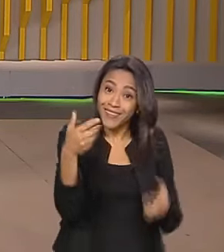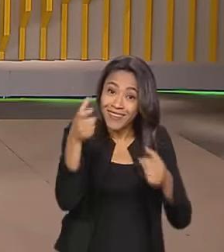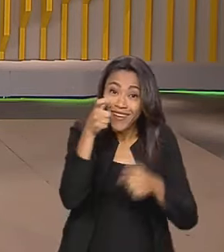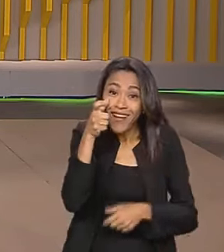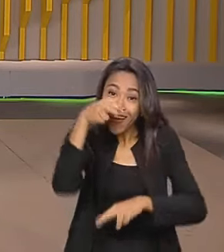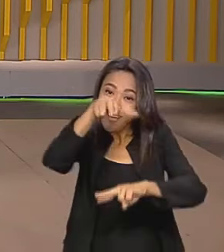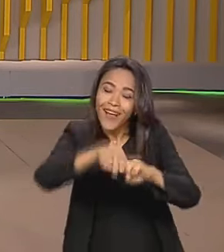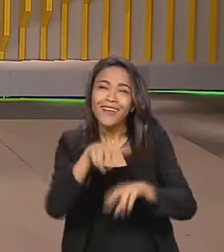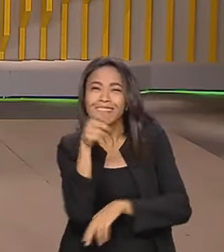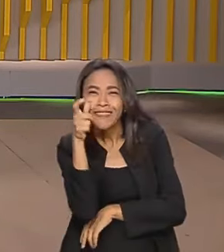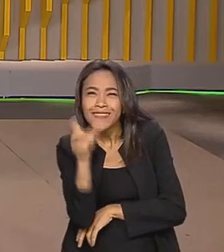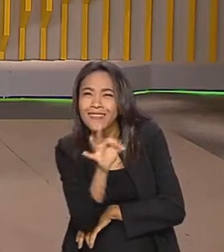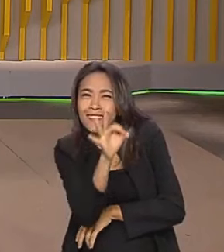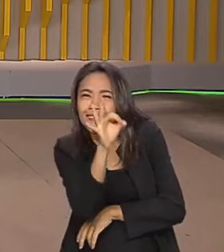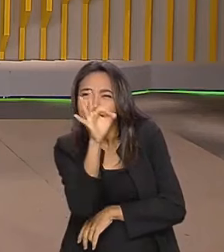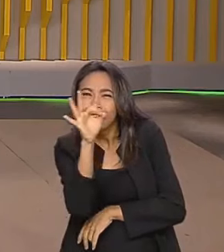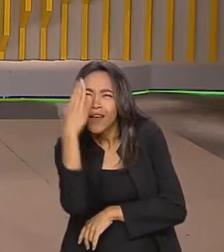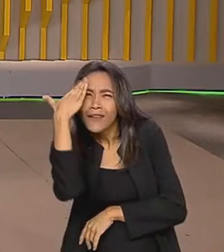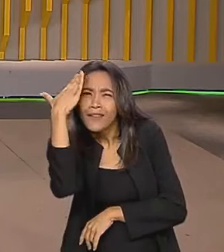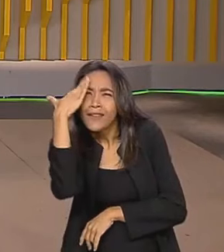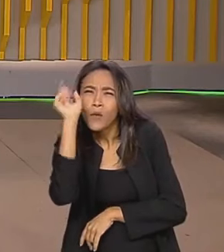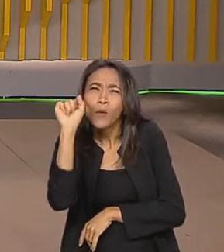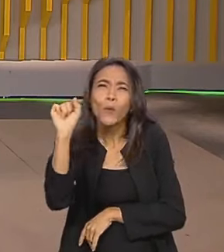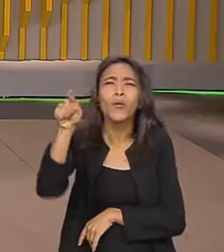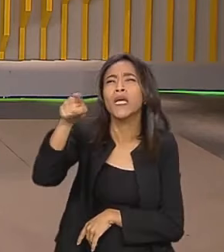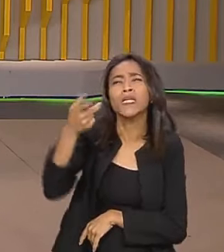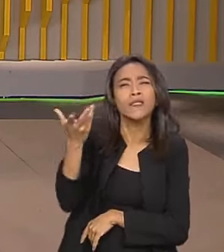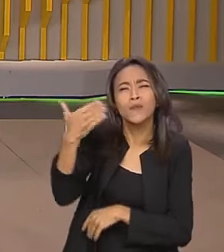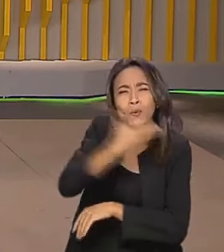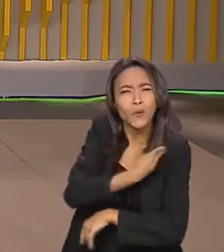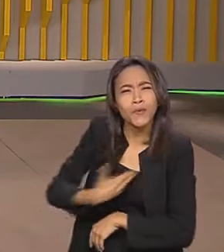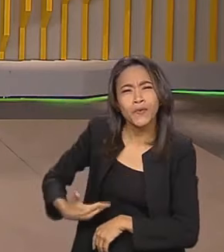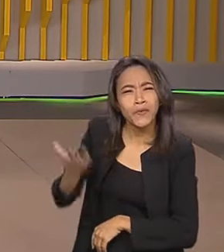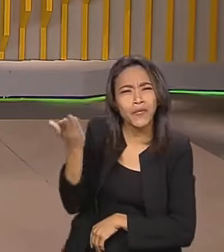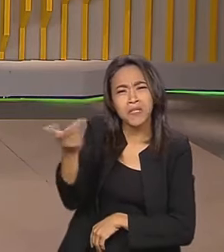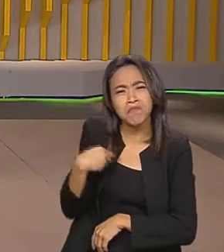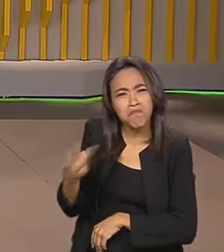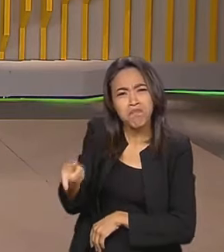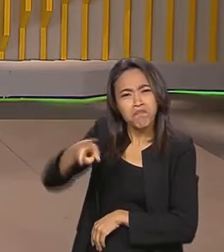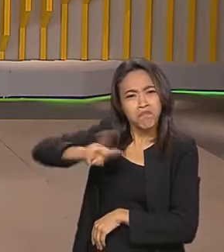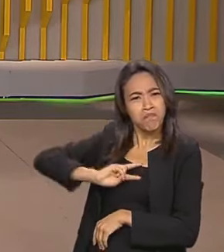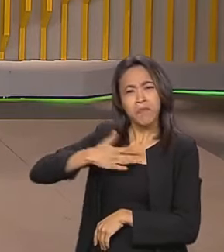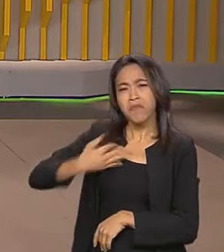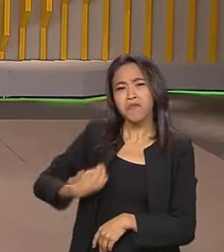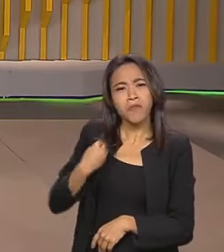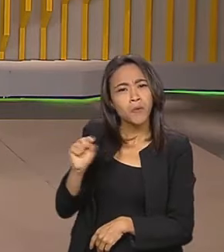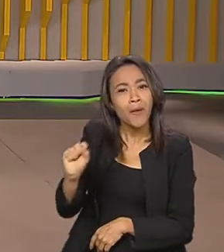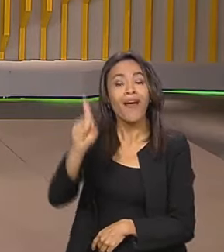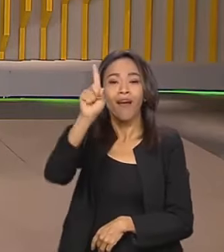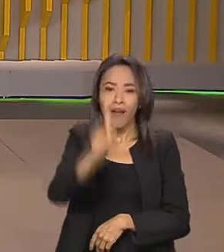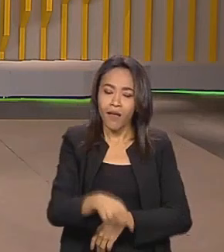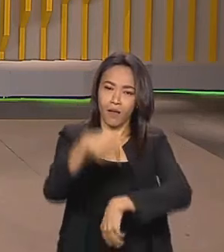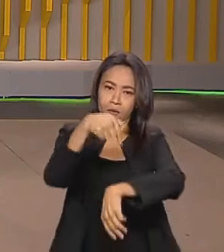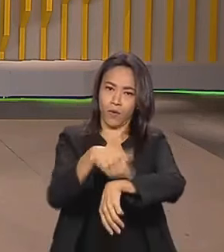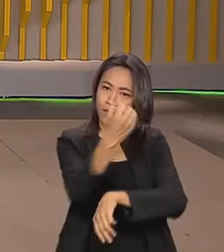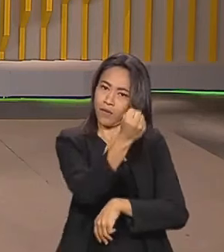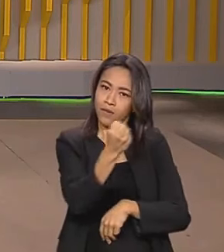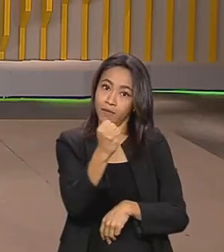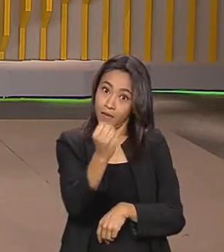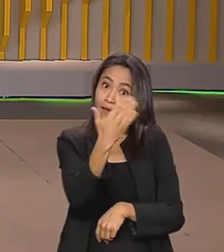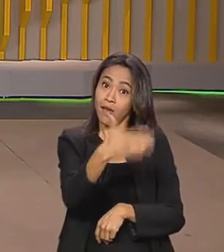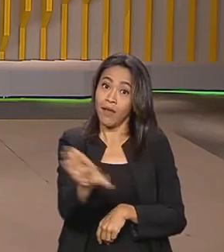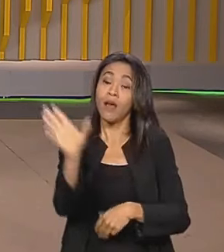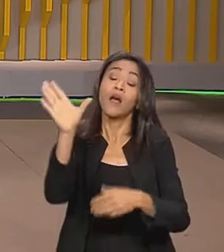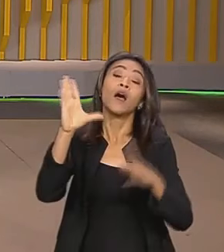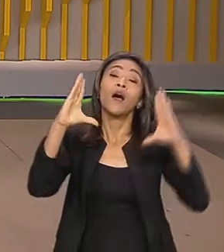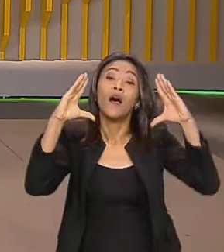vai poder entender o que aquele ato do governo representa na sua vida é a partir das 8:30 da noite a gente vai